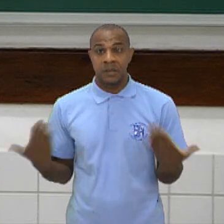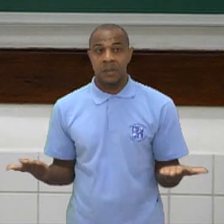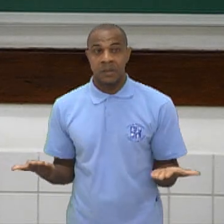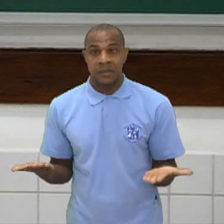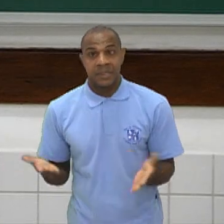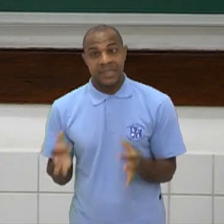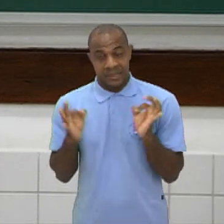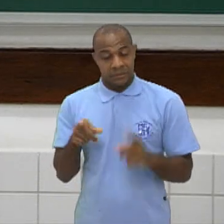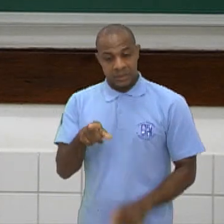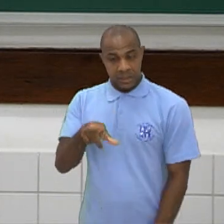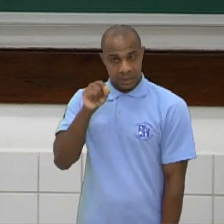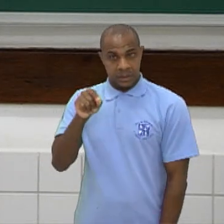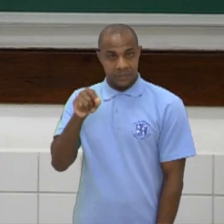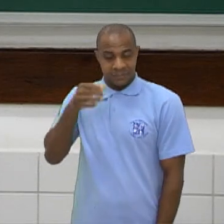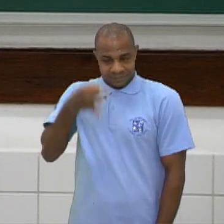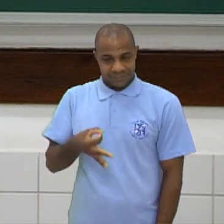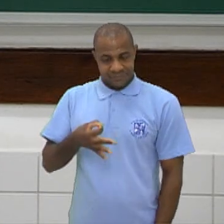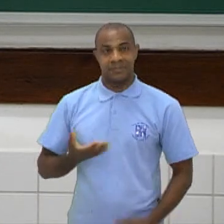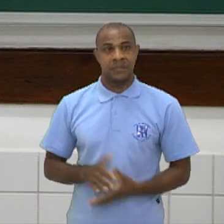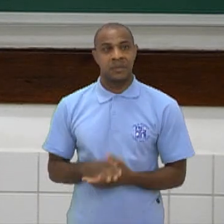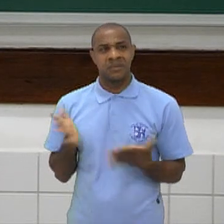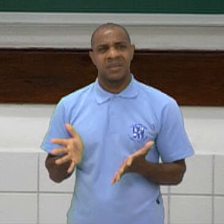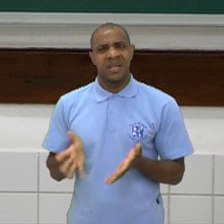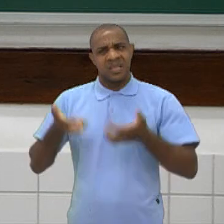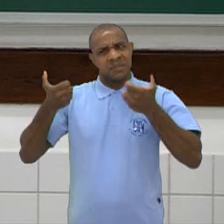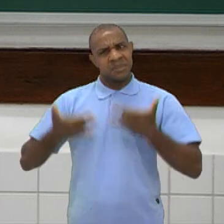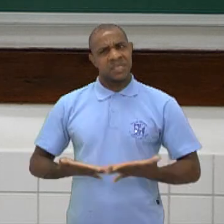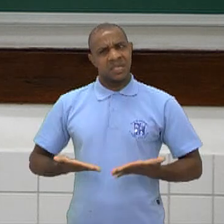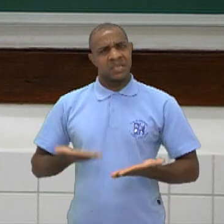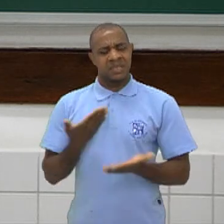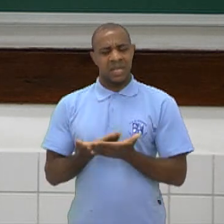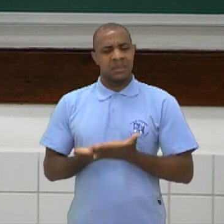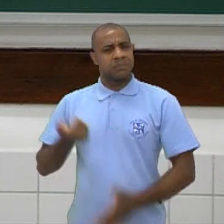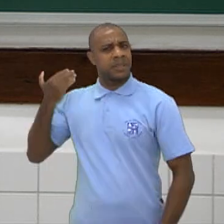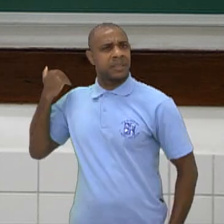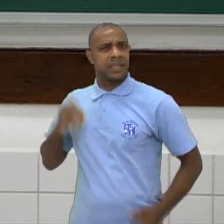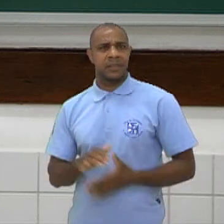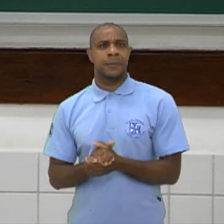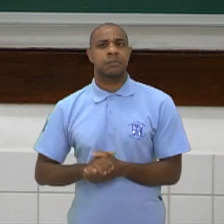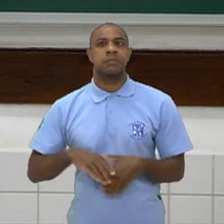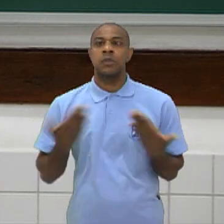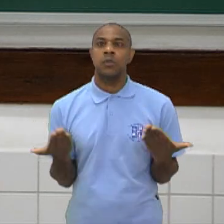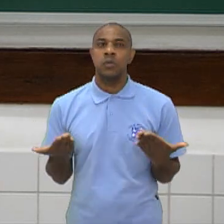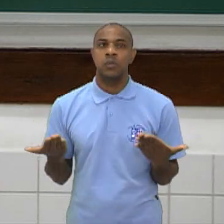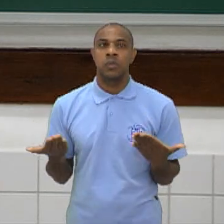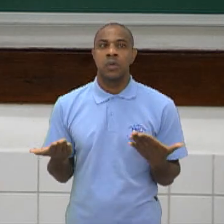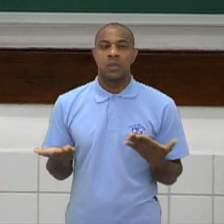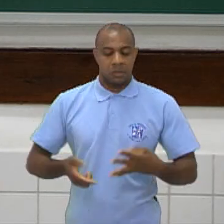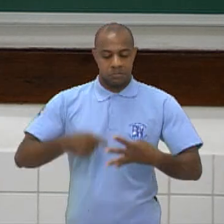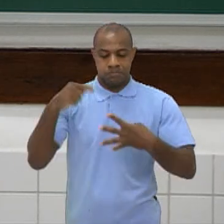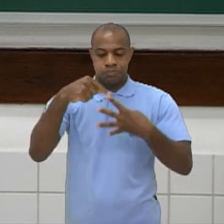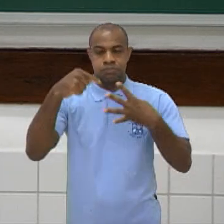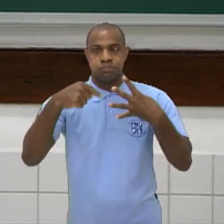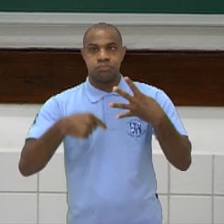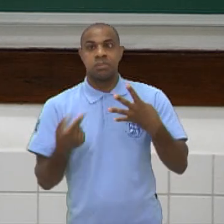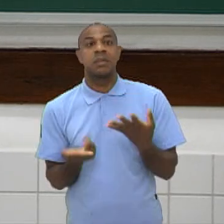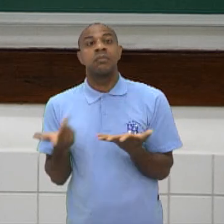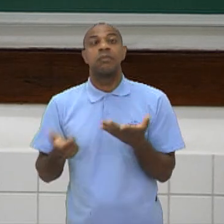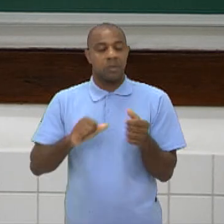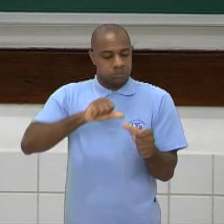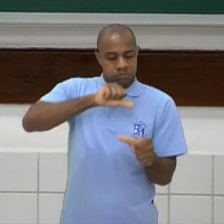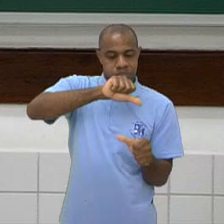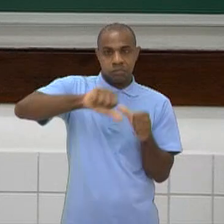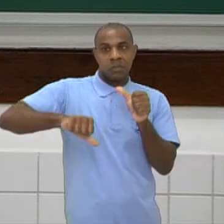aí, tenho certeza que você acertou, né? A gente até já comentou um pouquinho sobre isso em outras aulas. Então, quais são os organismos que fazem essa transição?